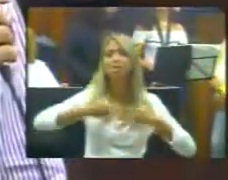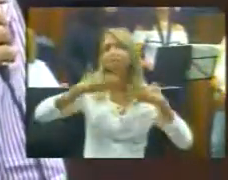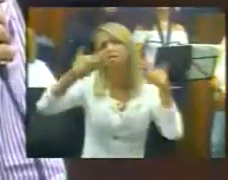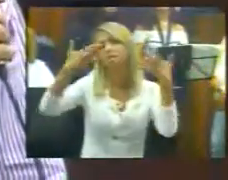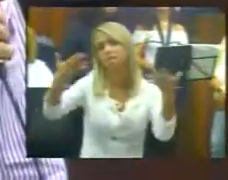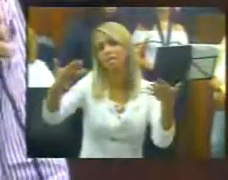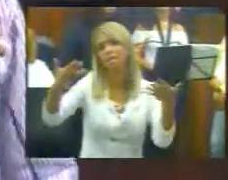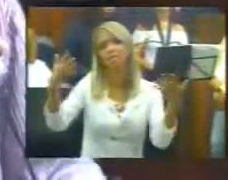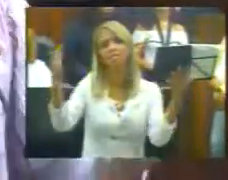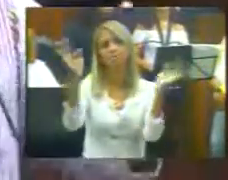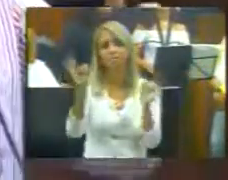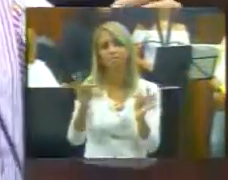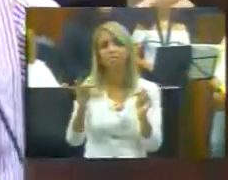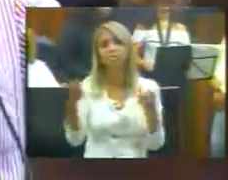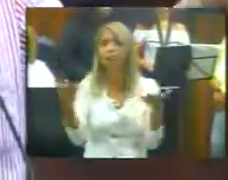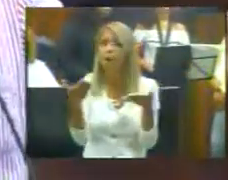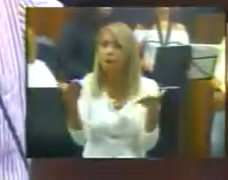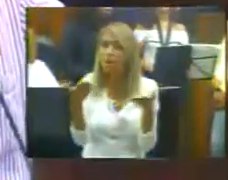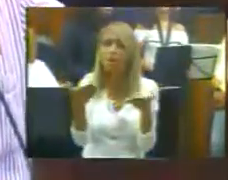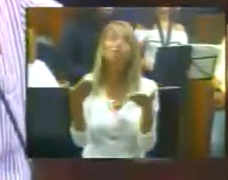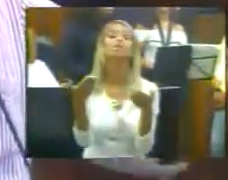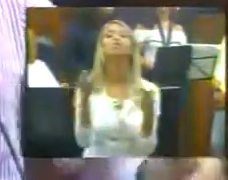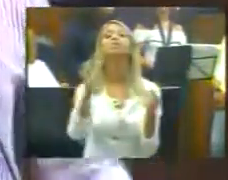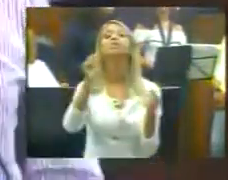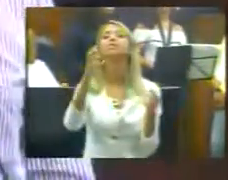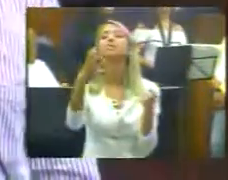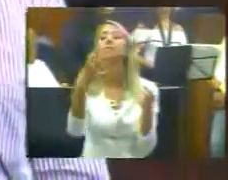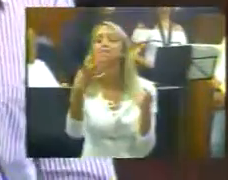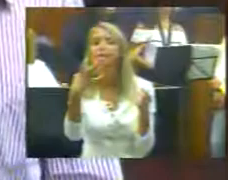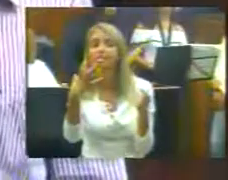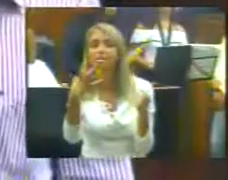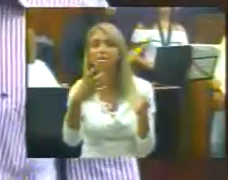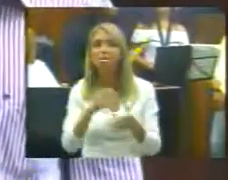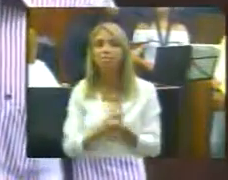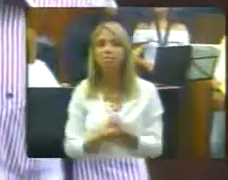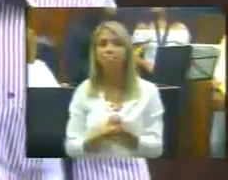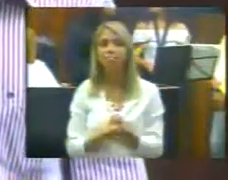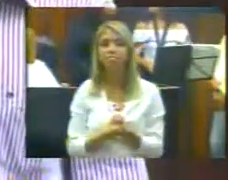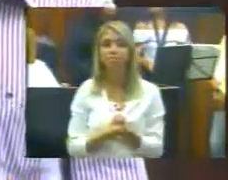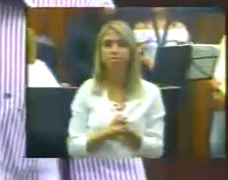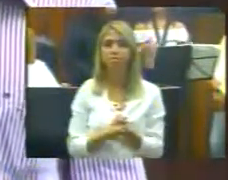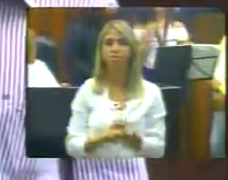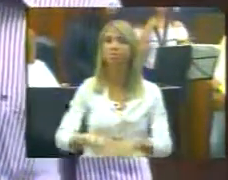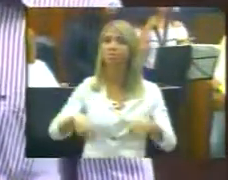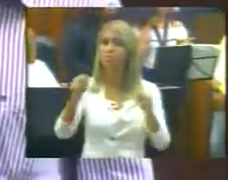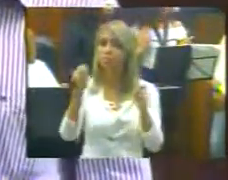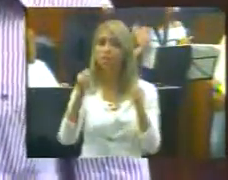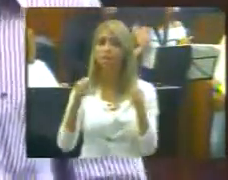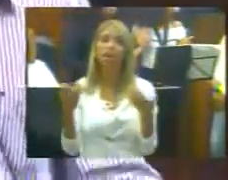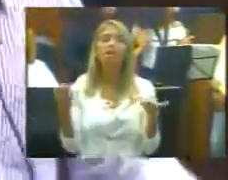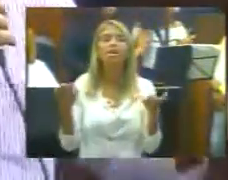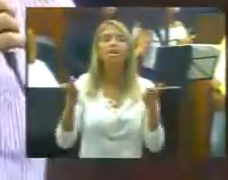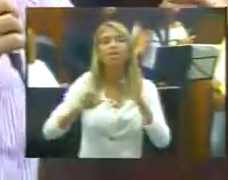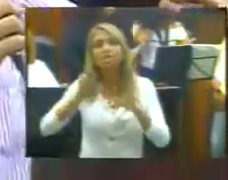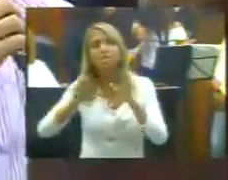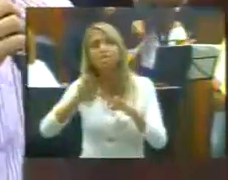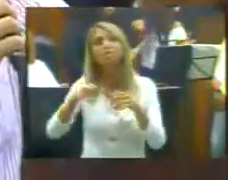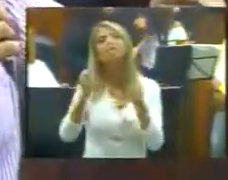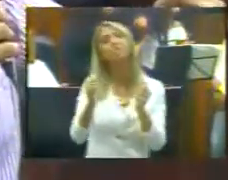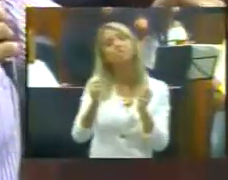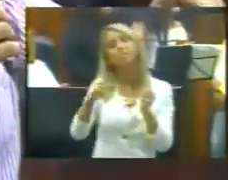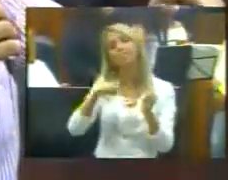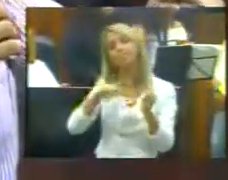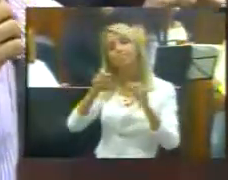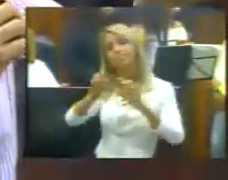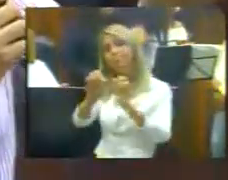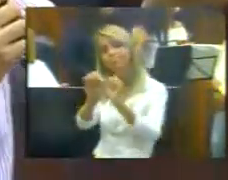deseja, o sucesso que a gente projeta na gestão, por vezes, pode estar distante daquilo que é vivido mesmo na